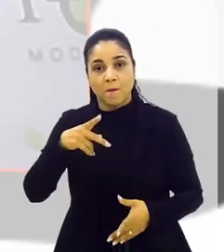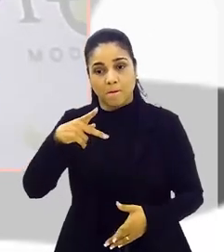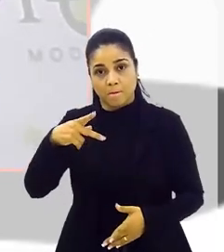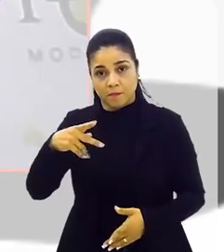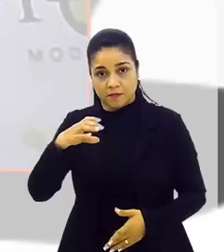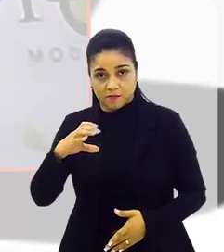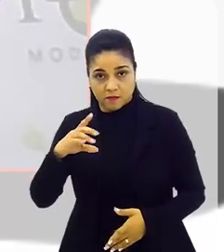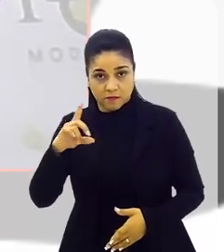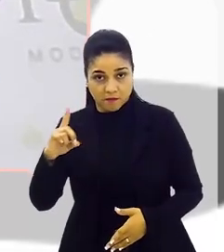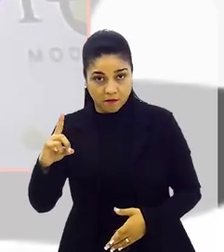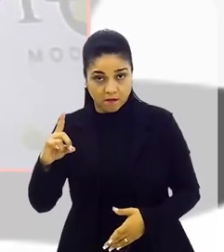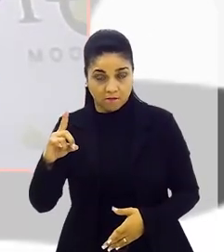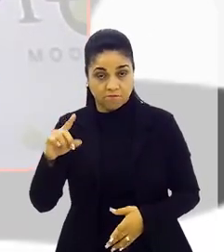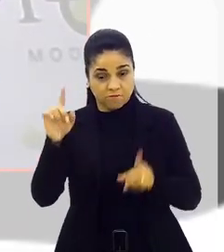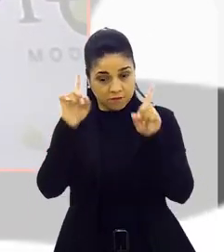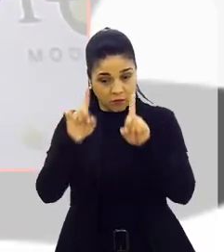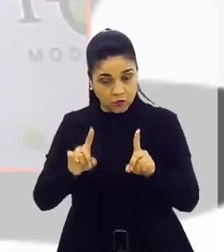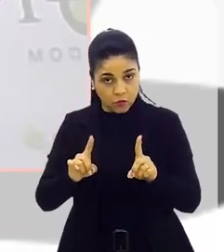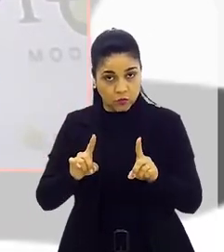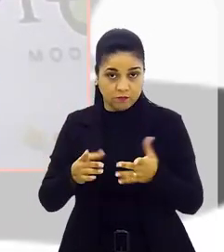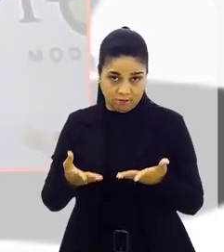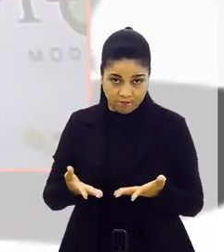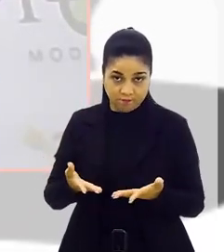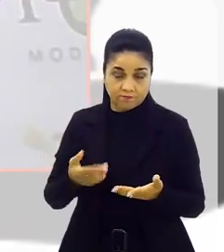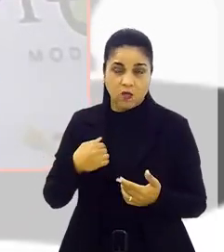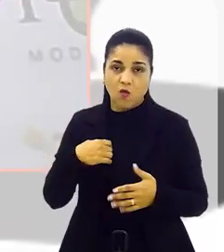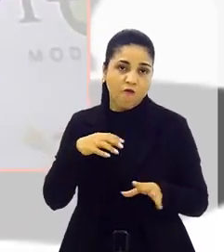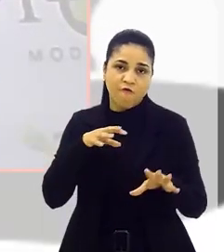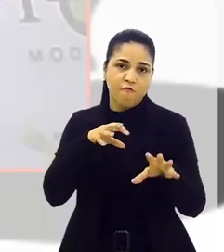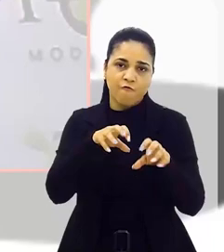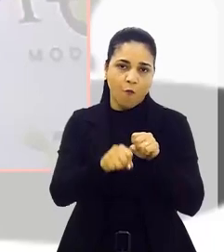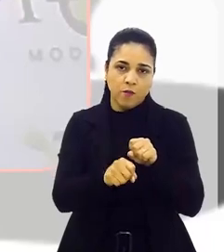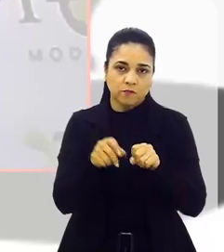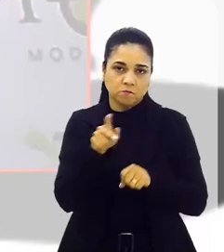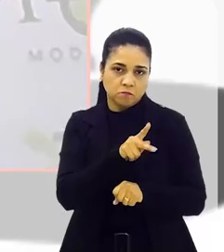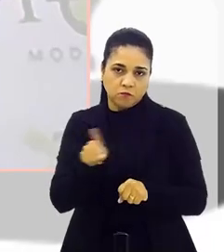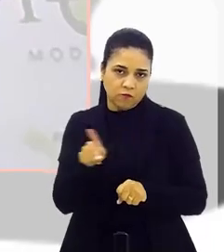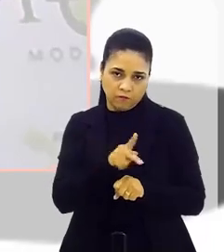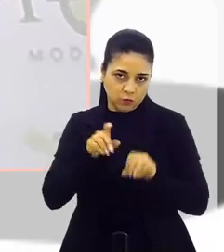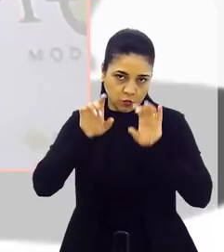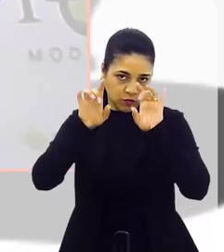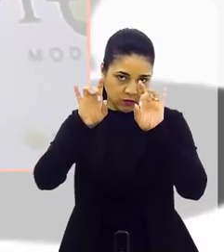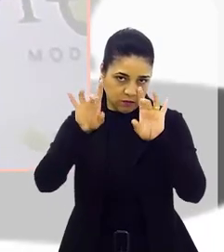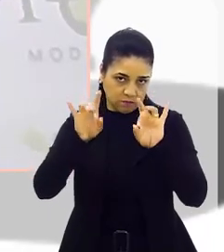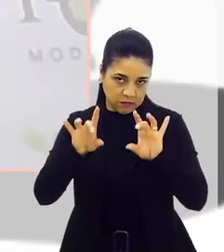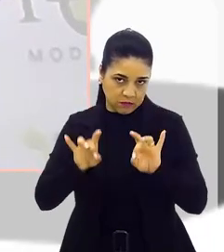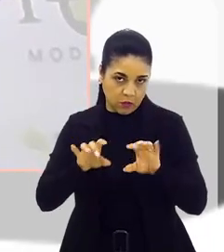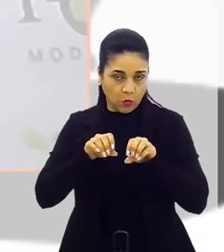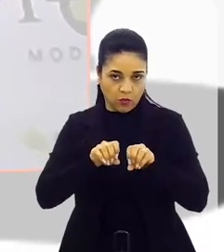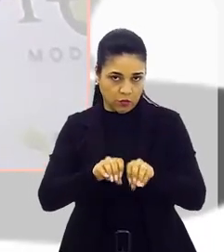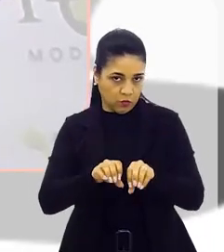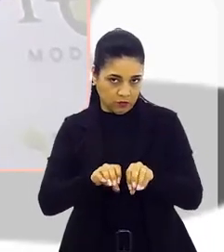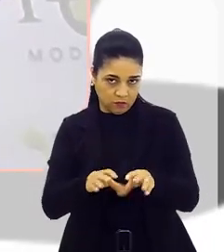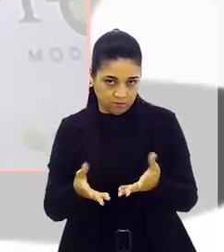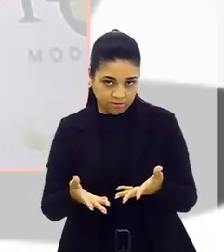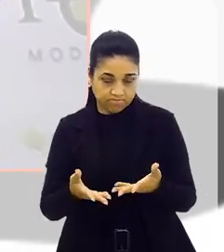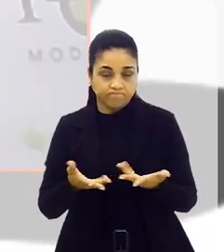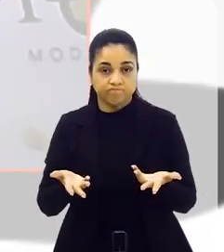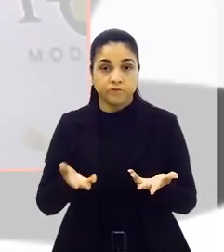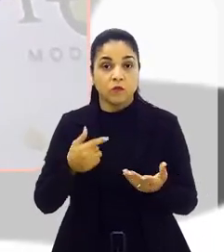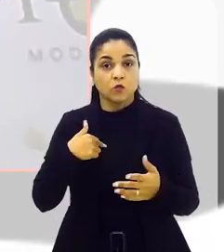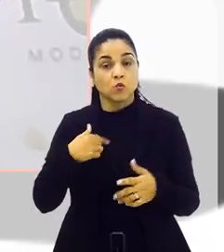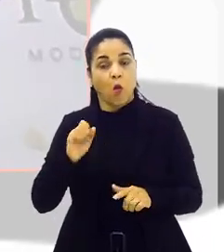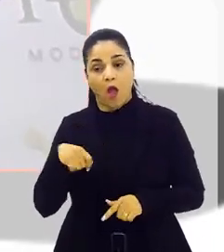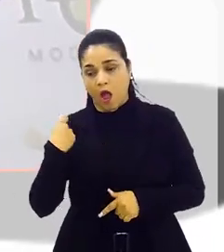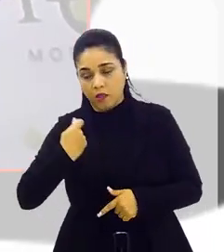dava aula para pessoas com deficiência. Porque eu não tenho formação de professor especial. Formação de